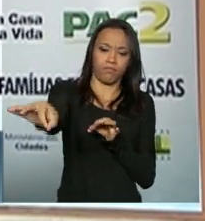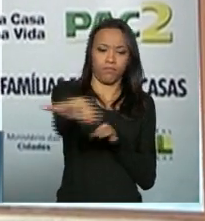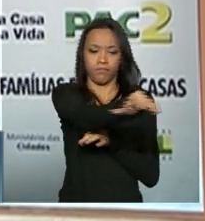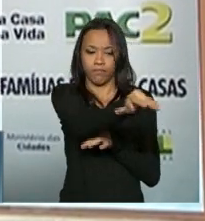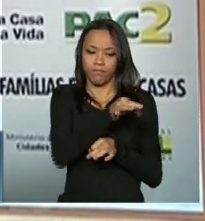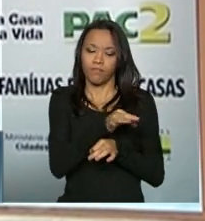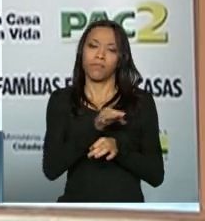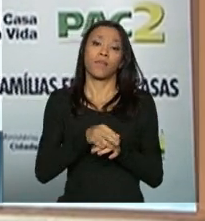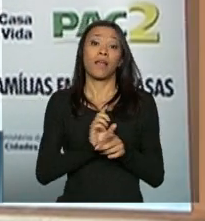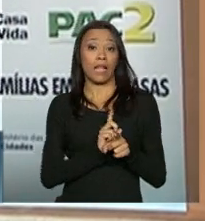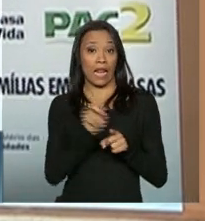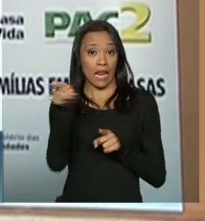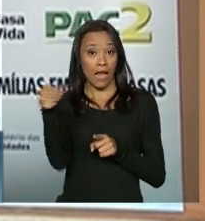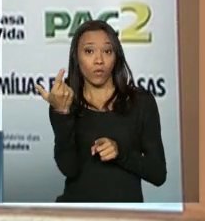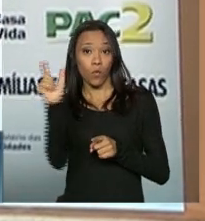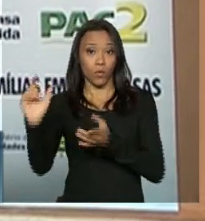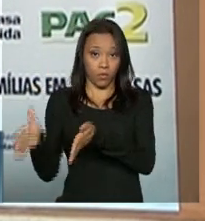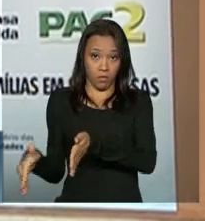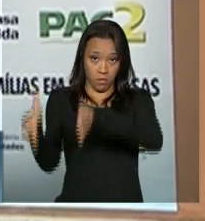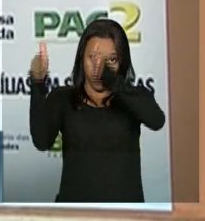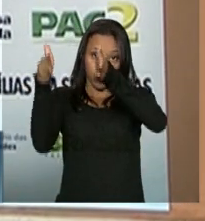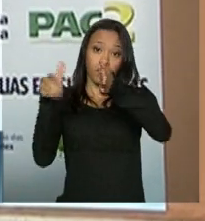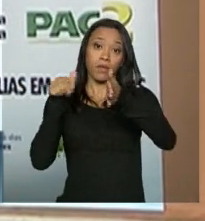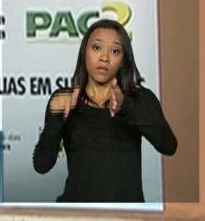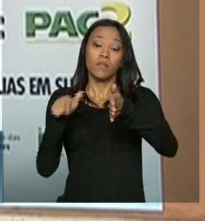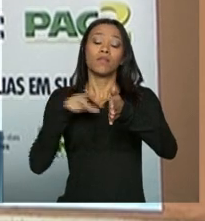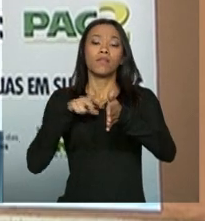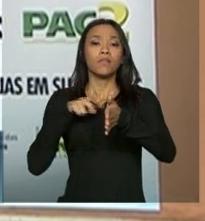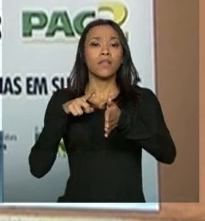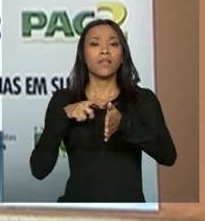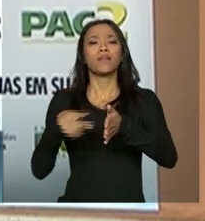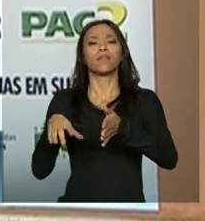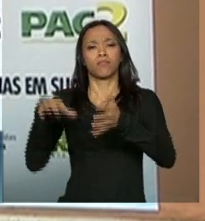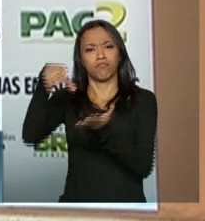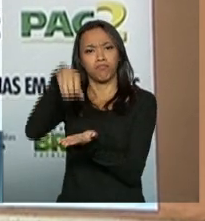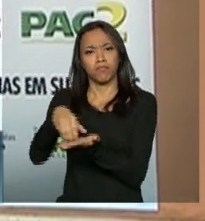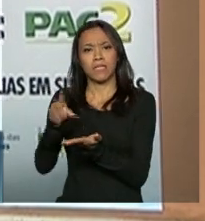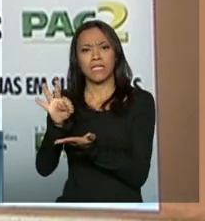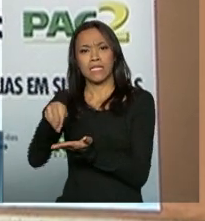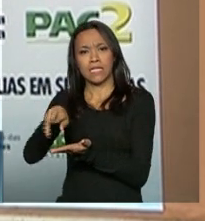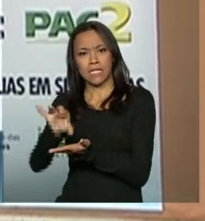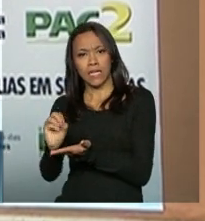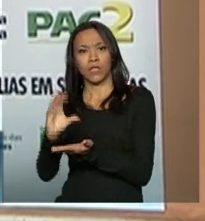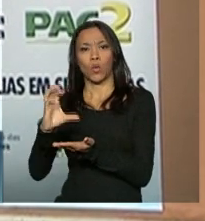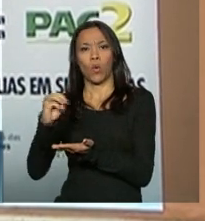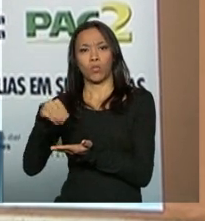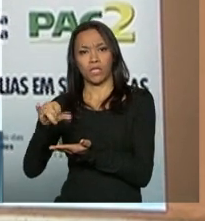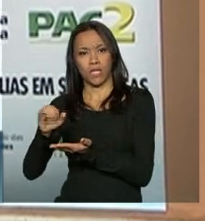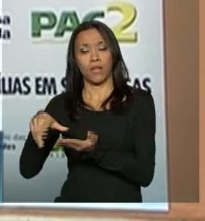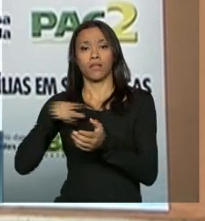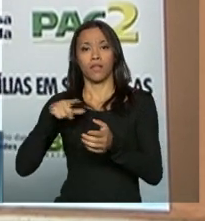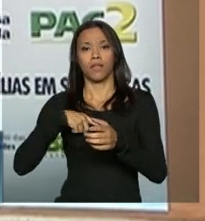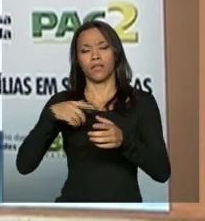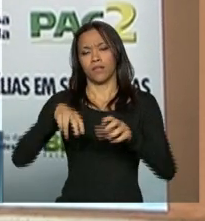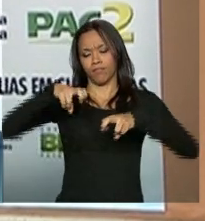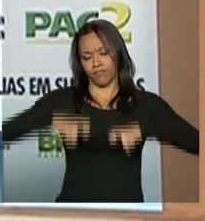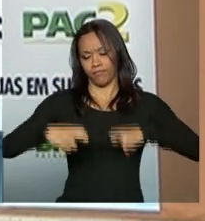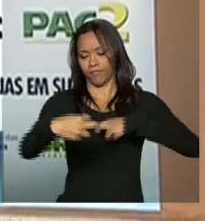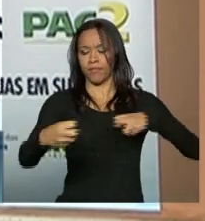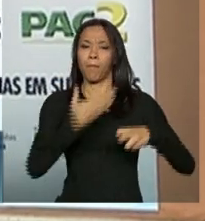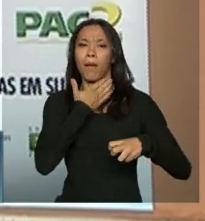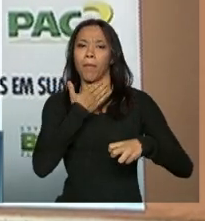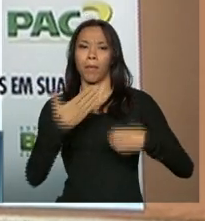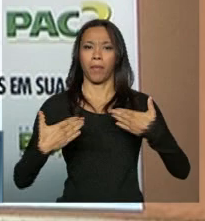Vivenda das Gaivotas o Residencial tem Centro Comunitário Praça parques infantis